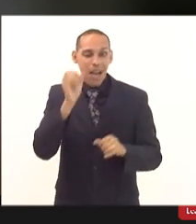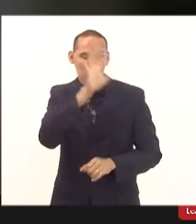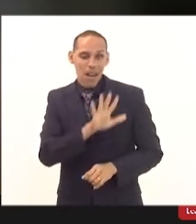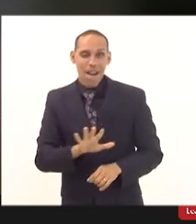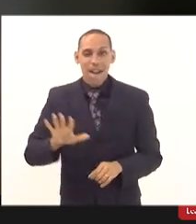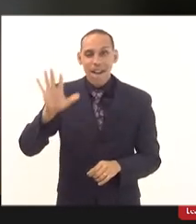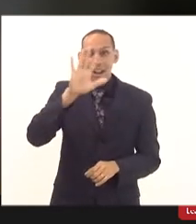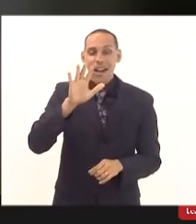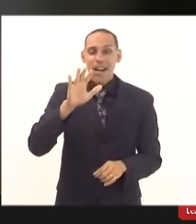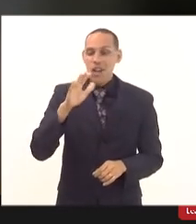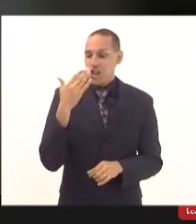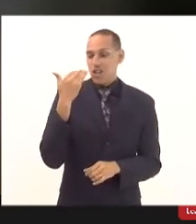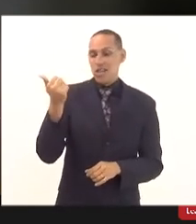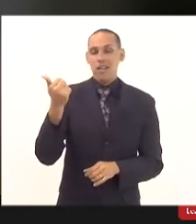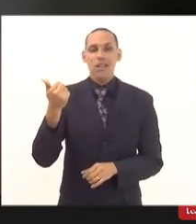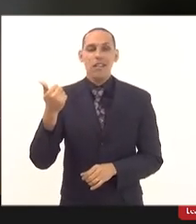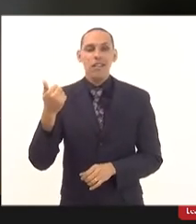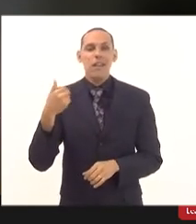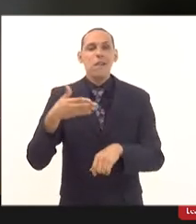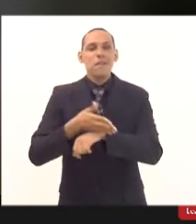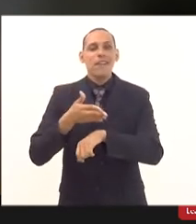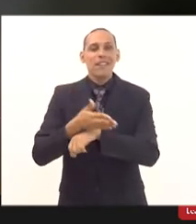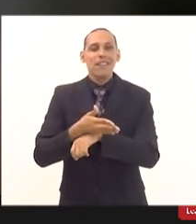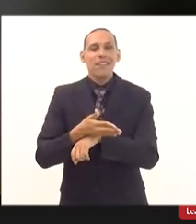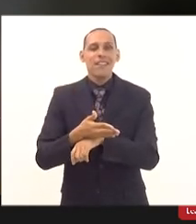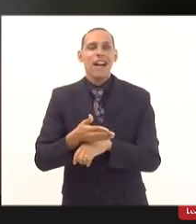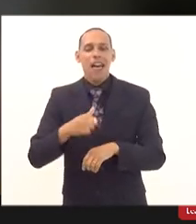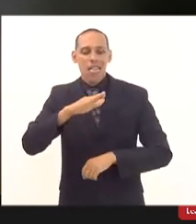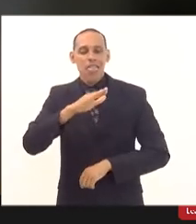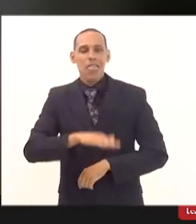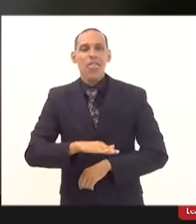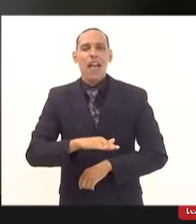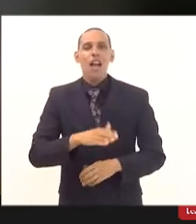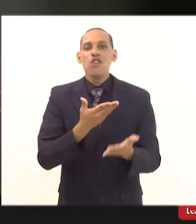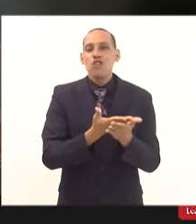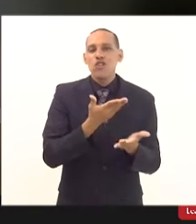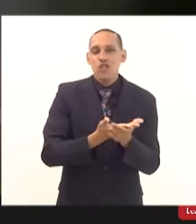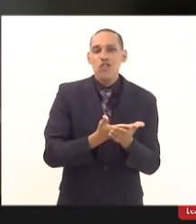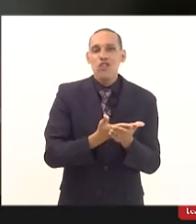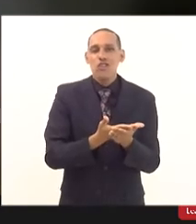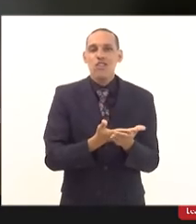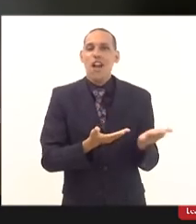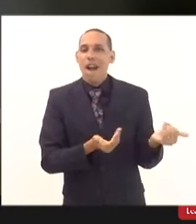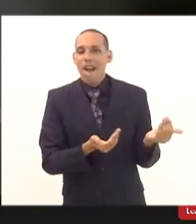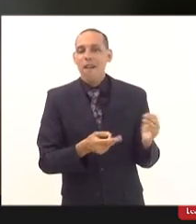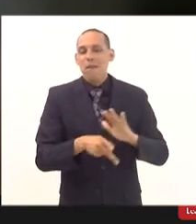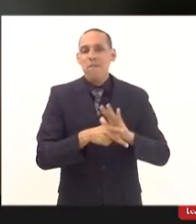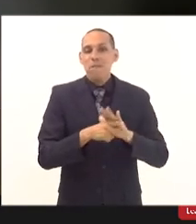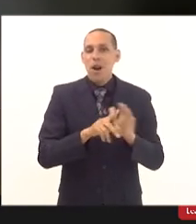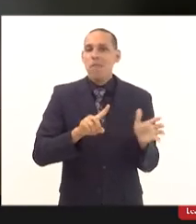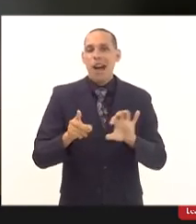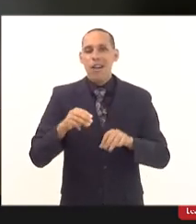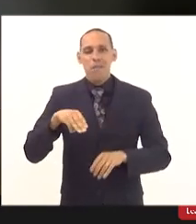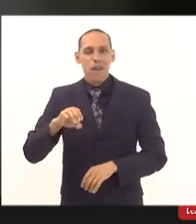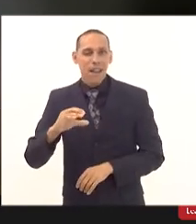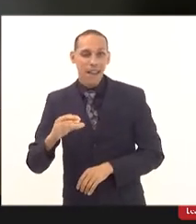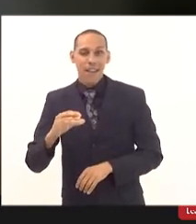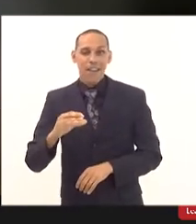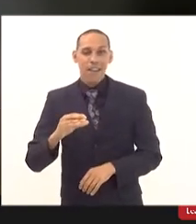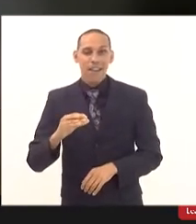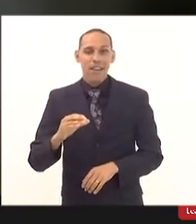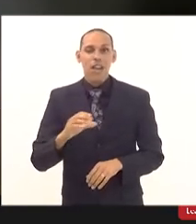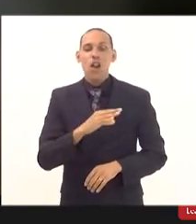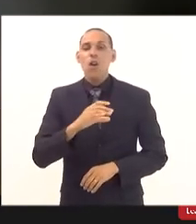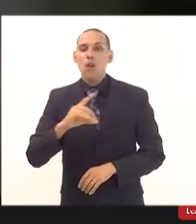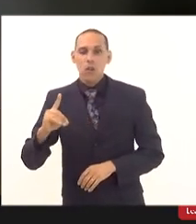guri fui convidada para participar do programa Tarde estudantil na rádio MEC que era coordenado pelo